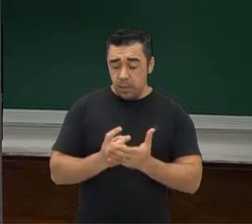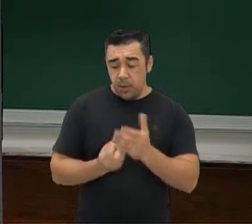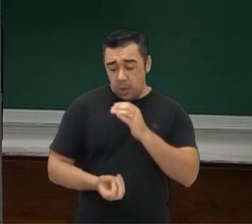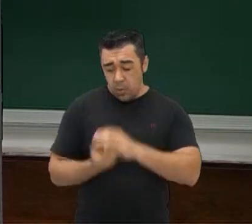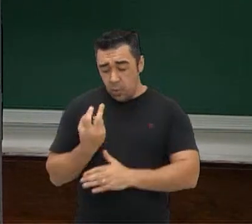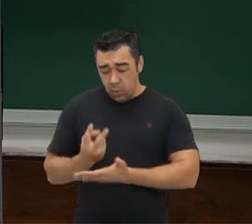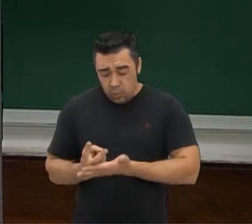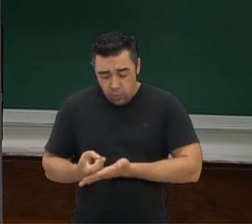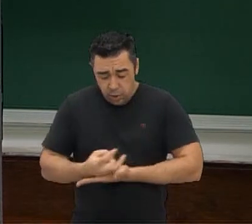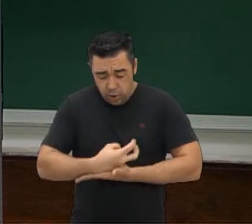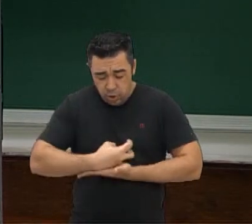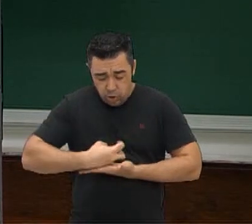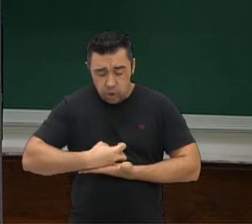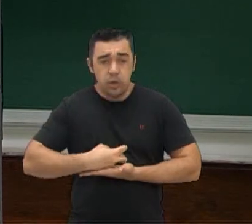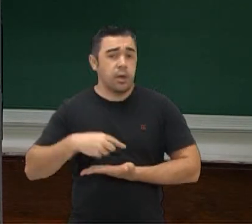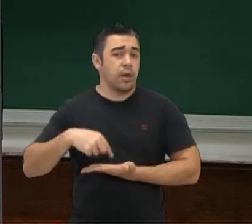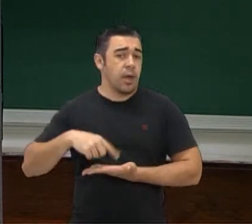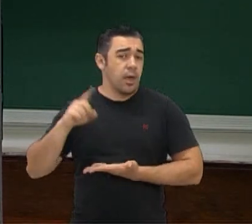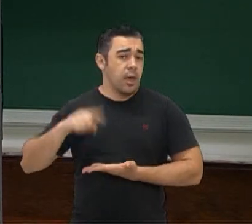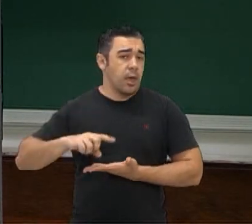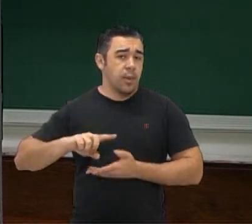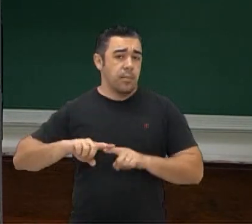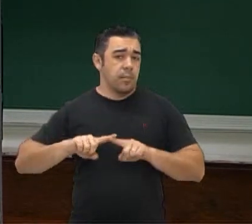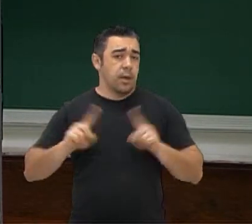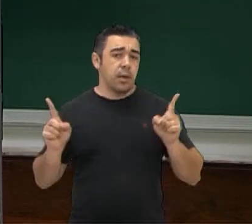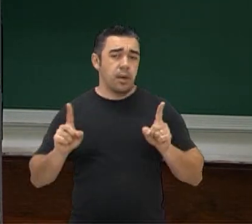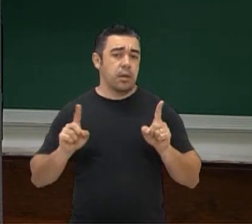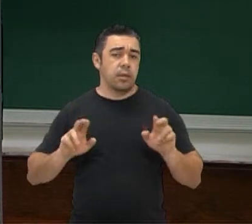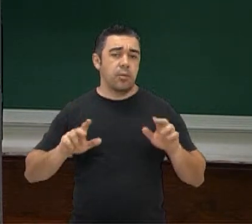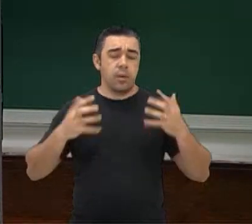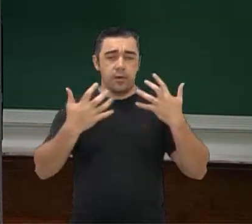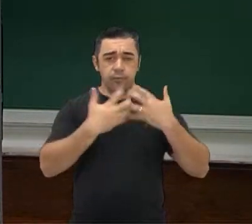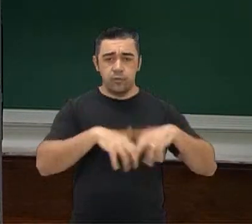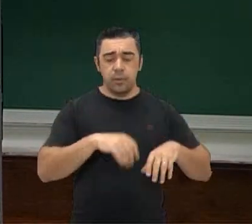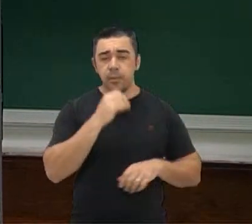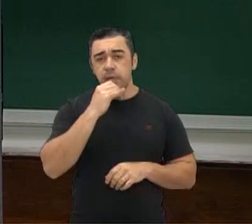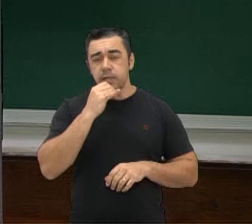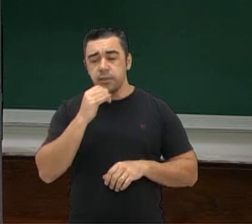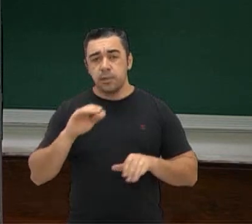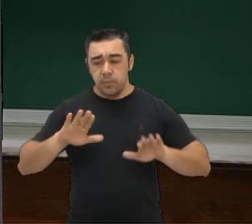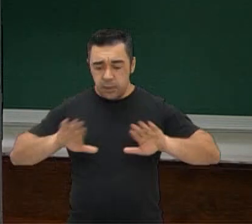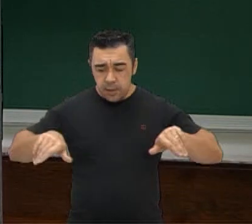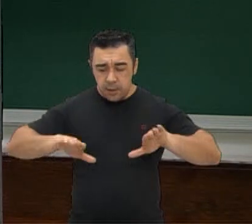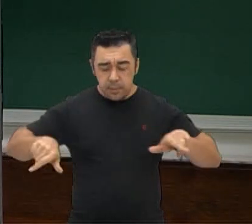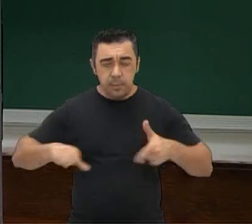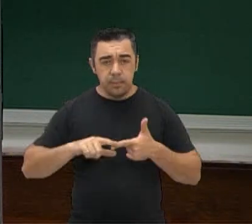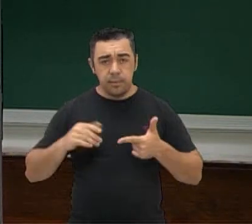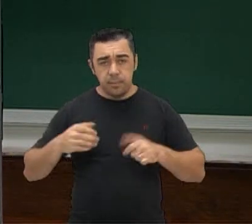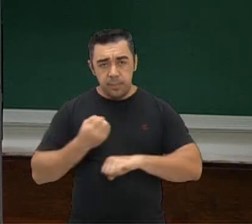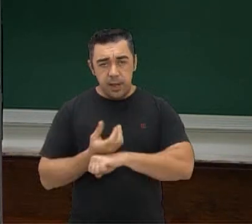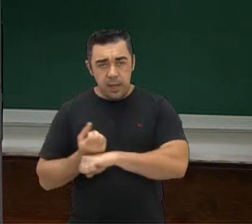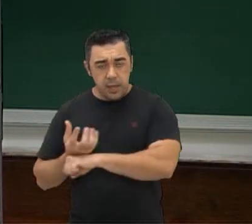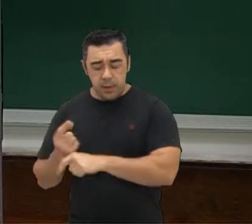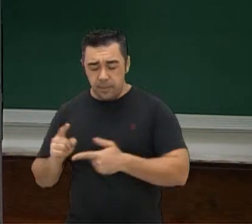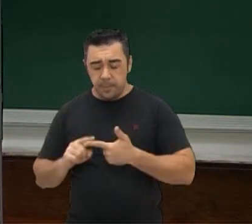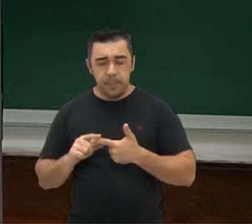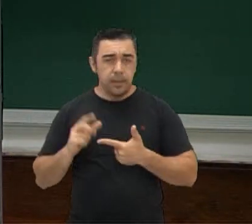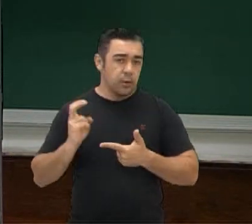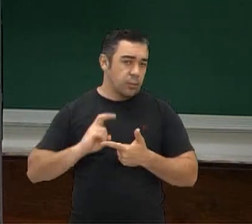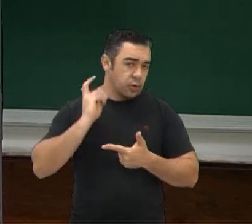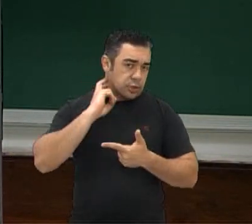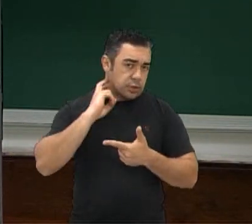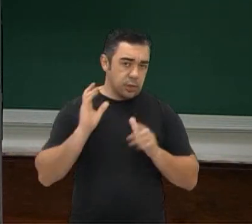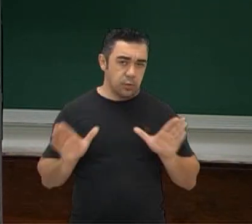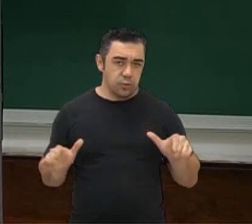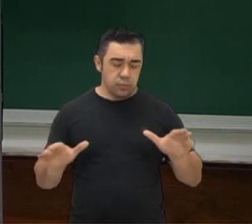mas pode ou não ter a mesma função. Exemplo, a nadadeira da baleia, o nosso braço, a asa do morcego, a asa de uma ave,